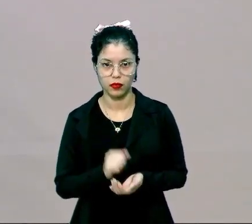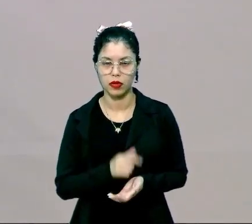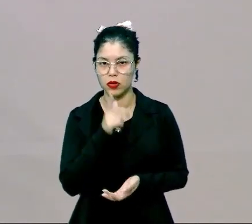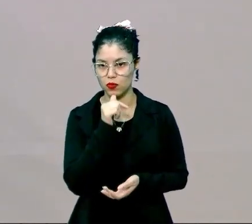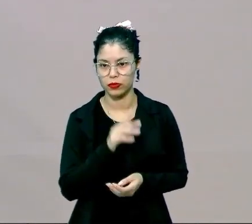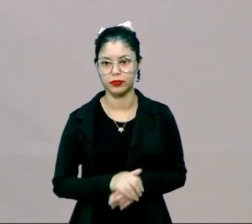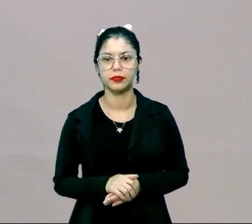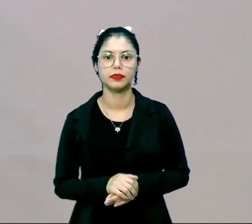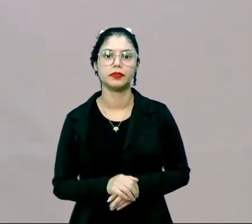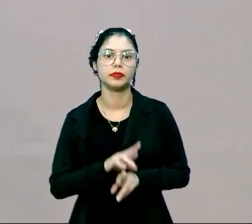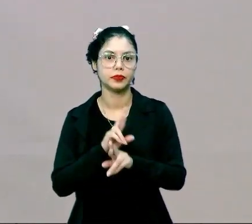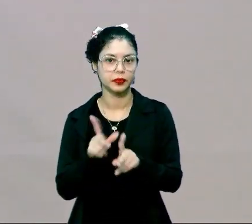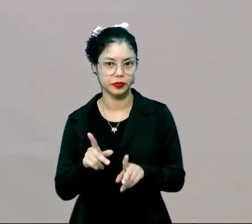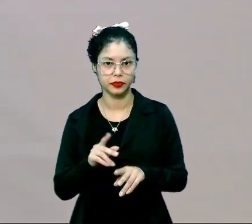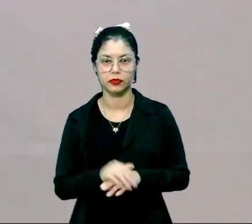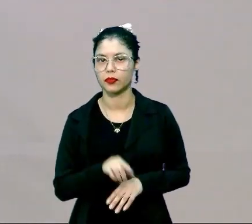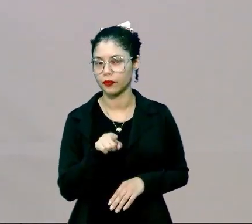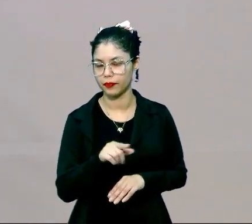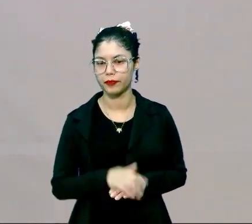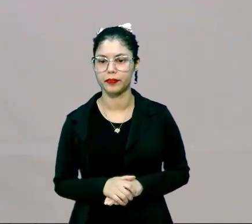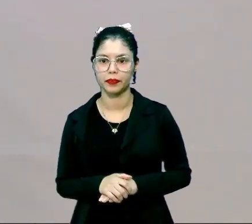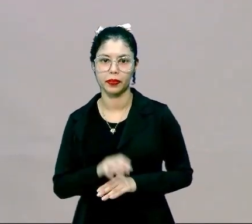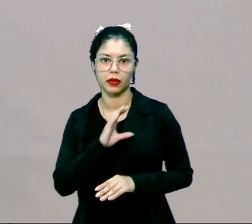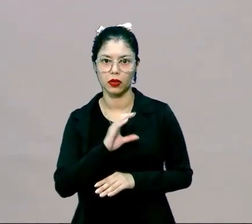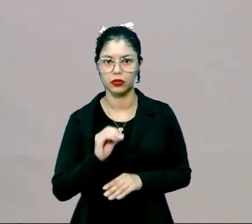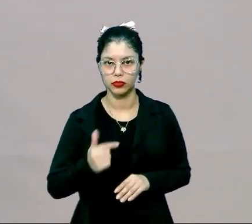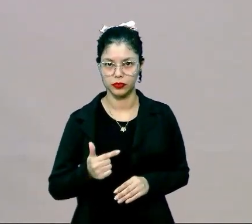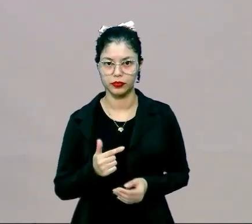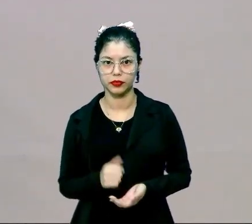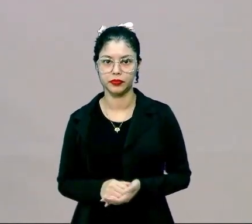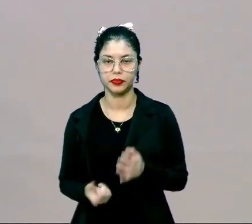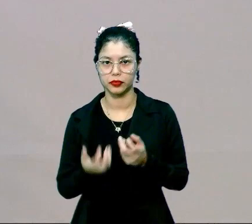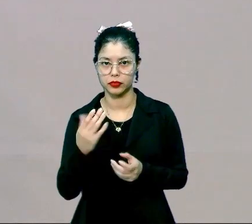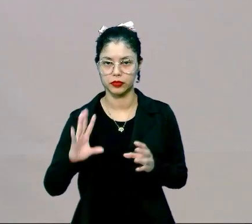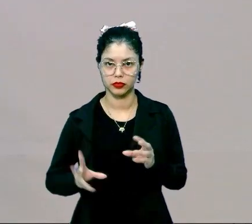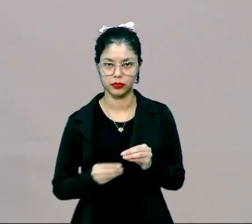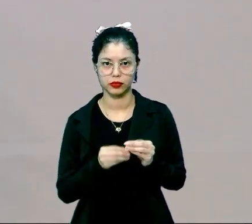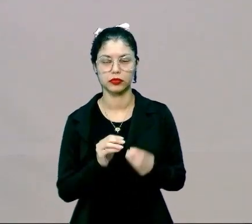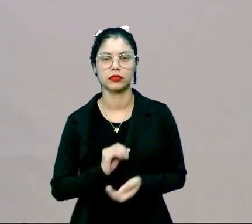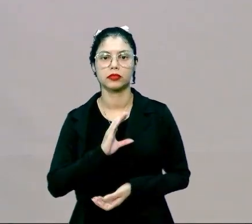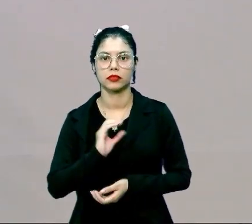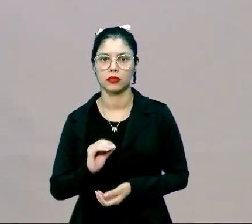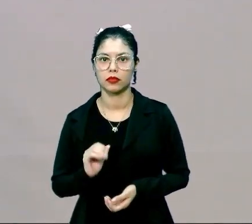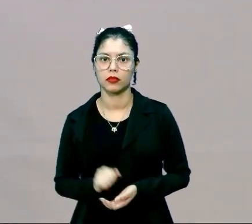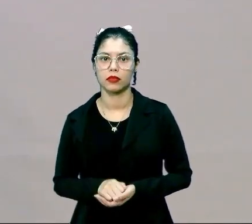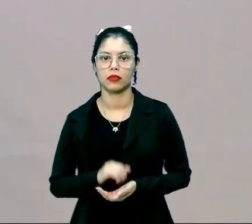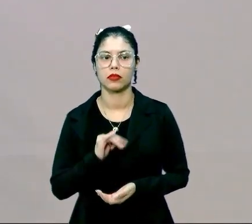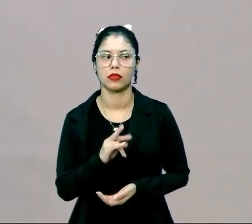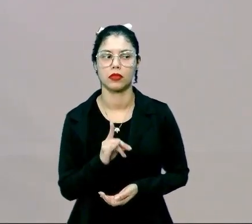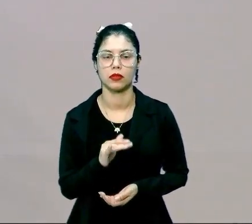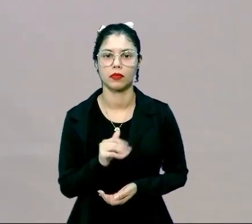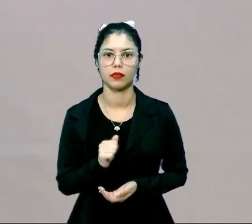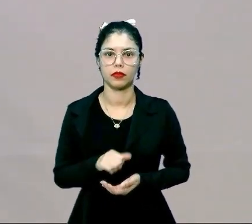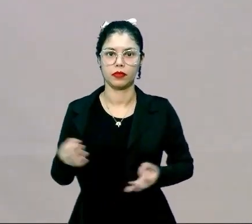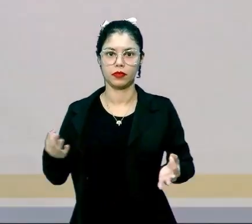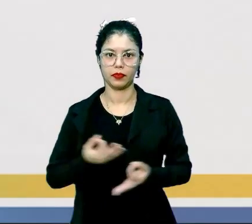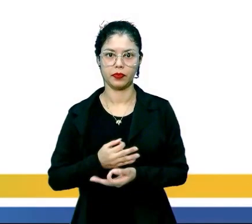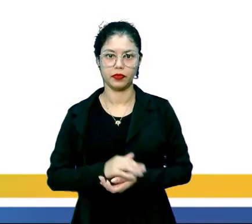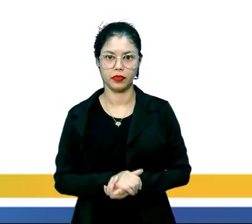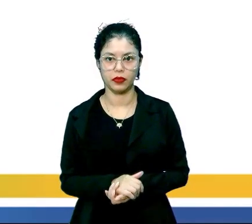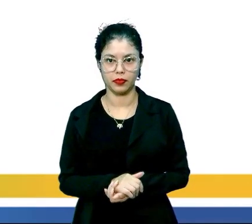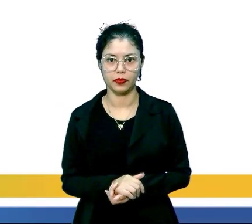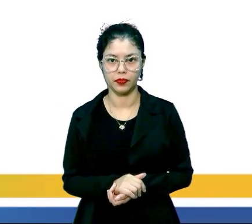e água. Então a única diferença é essa, CO2 para queimas completas e CO para queimas incompletas,